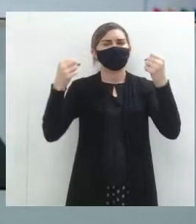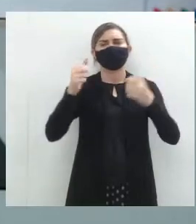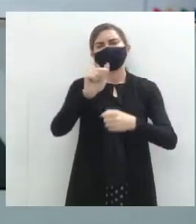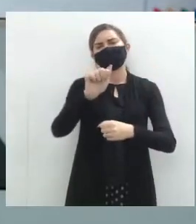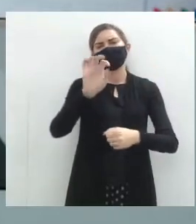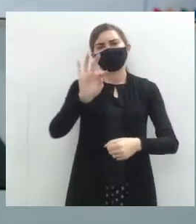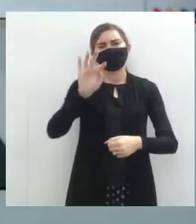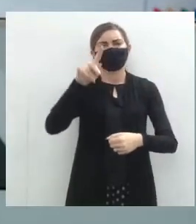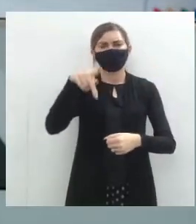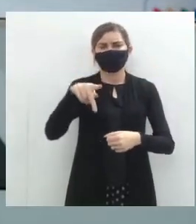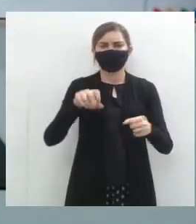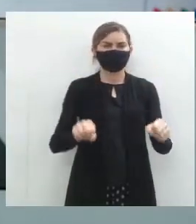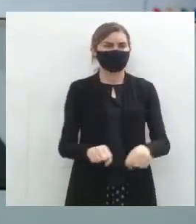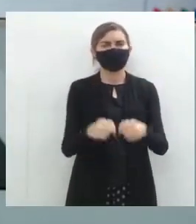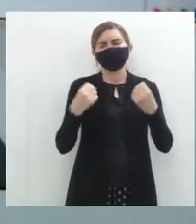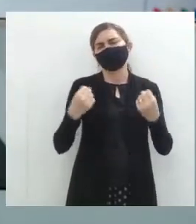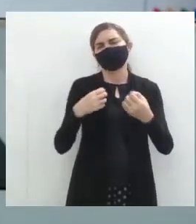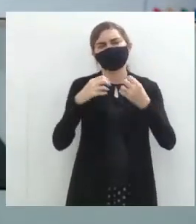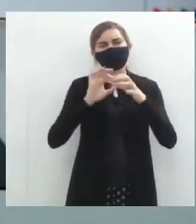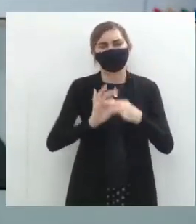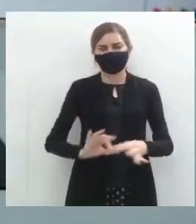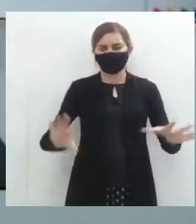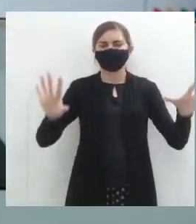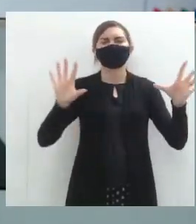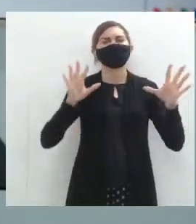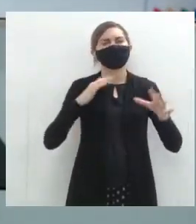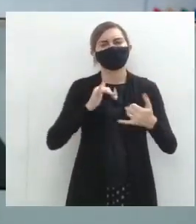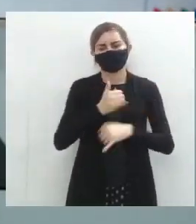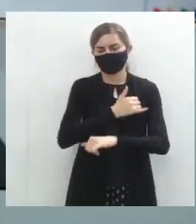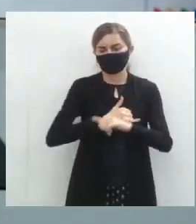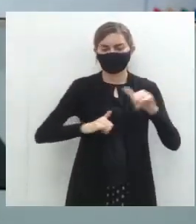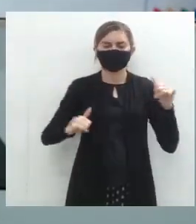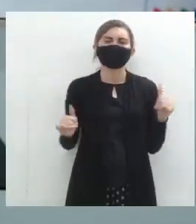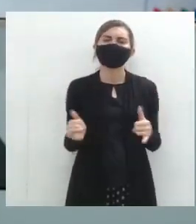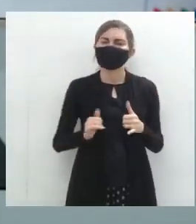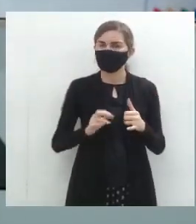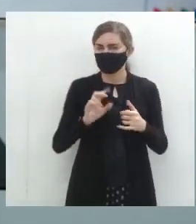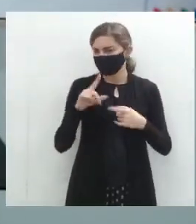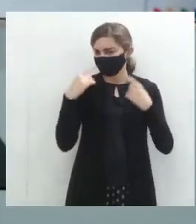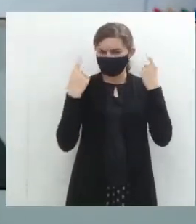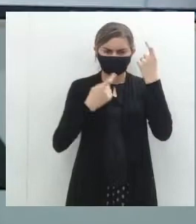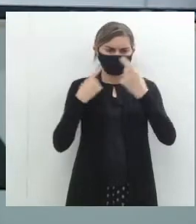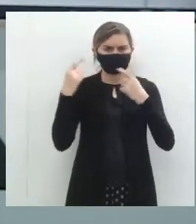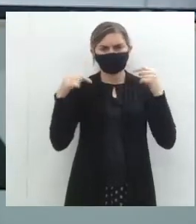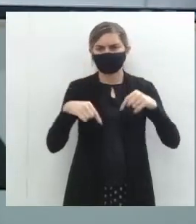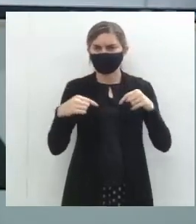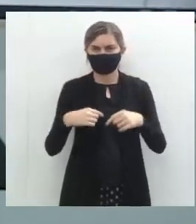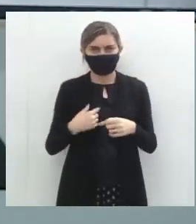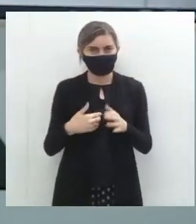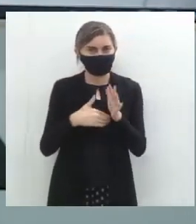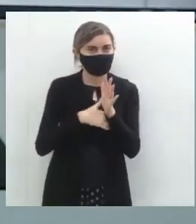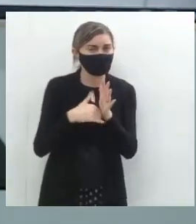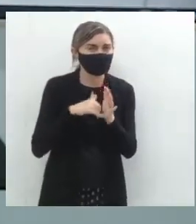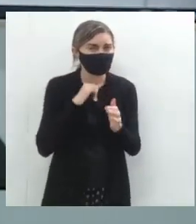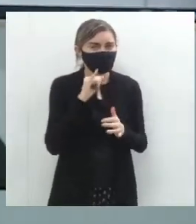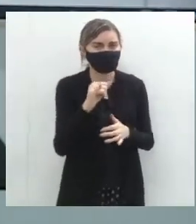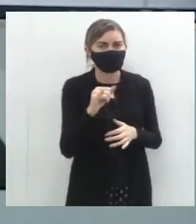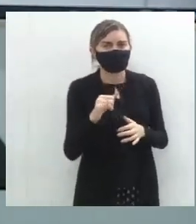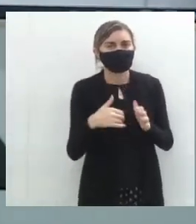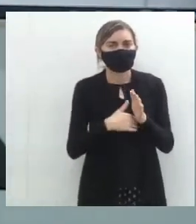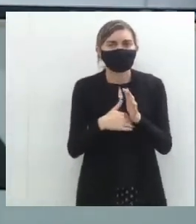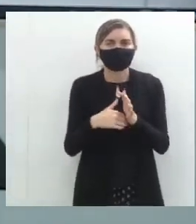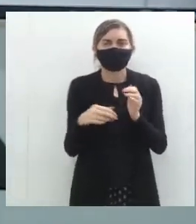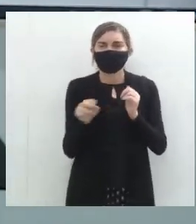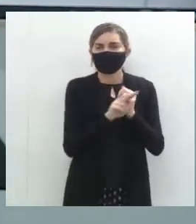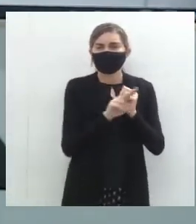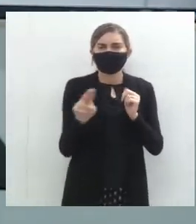quando você quebra ATP, você libera energia. E deixa eu te contar um segredo. Não é para se preocupar com isso agora não, mas eu vou te contar um segredo. Olha, o nome